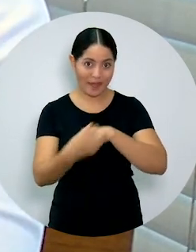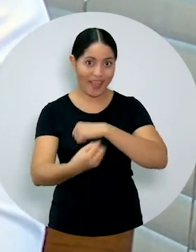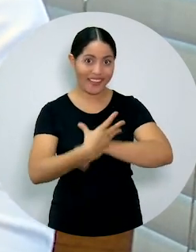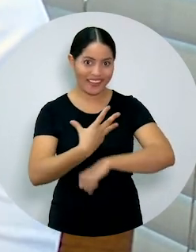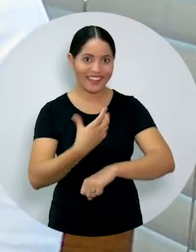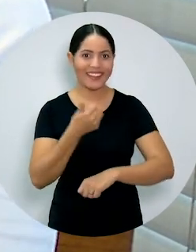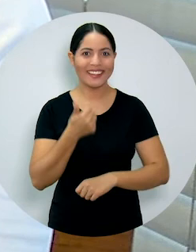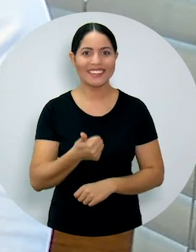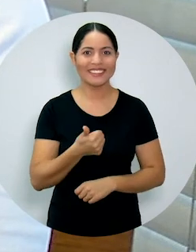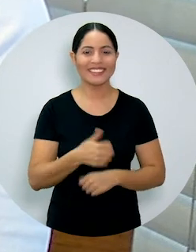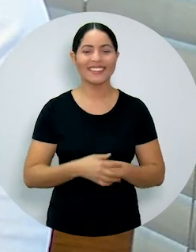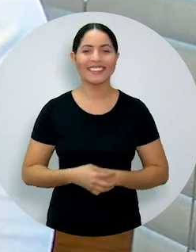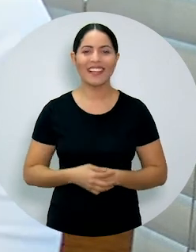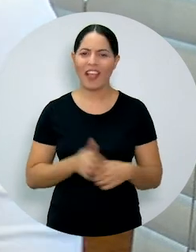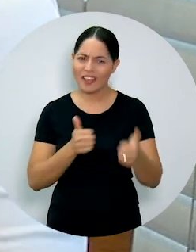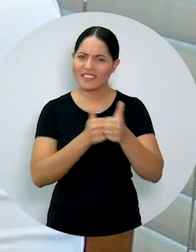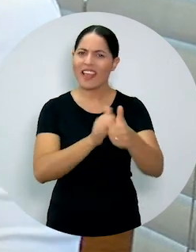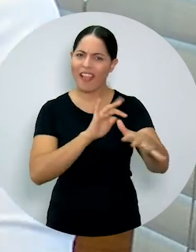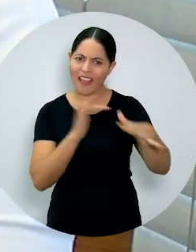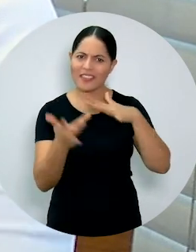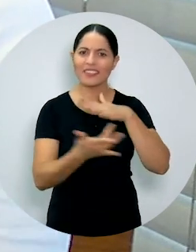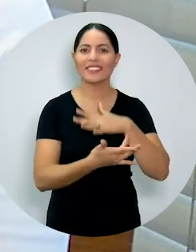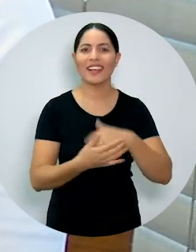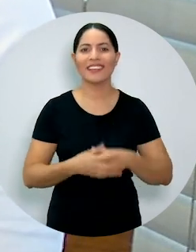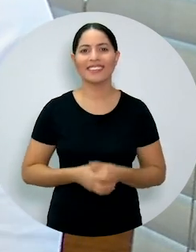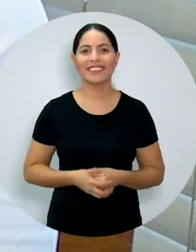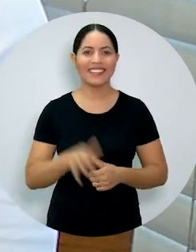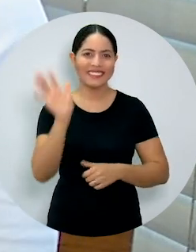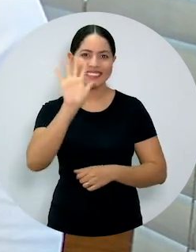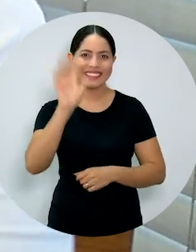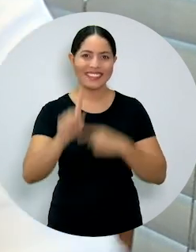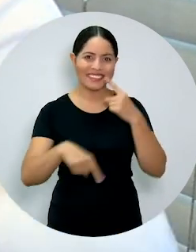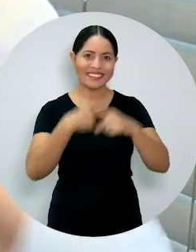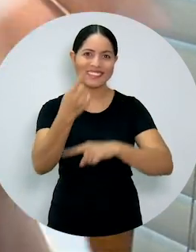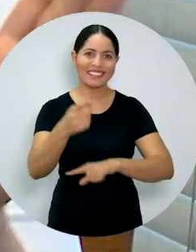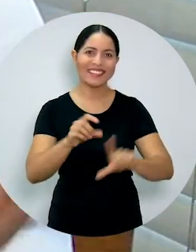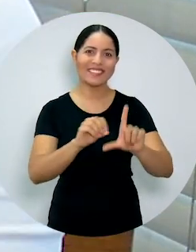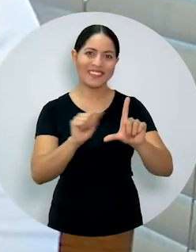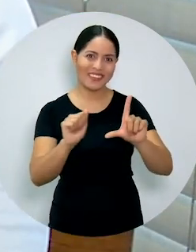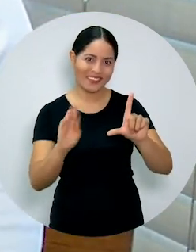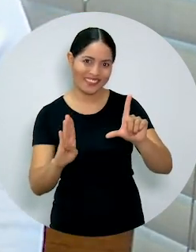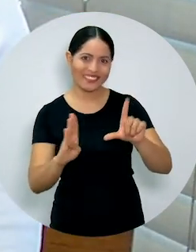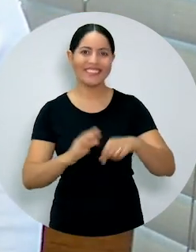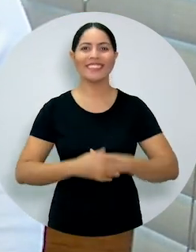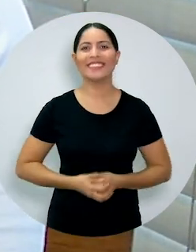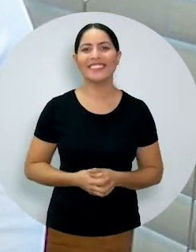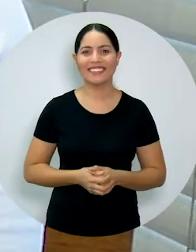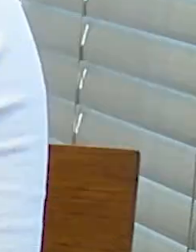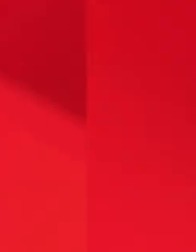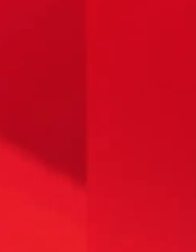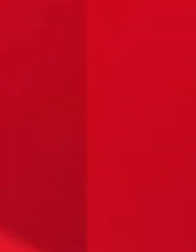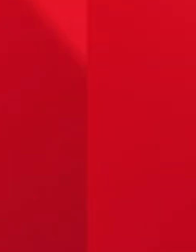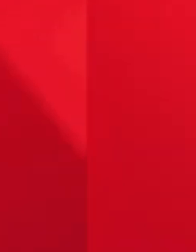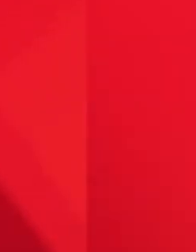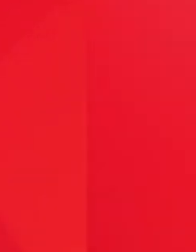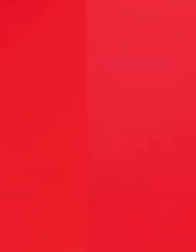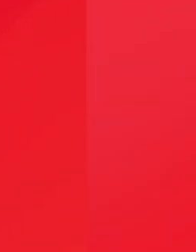999-194731. Fico esperando a sua mensagem. E não deixe de seguir a gente nas redes sociais. Tchau, tchau e até o próximo programa.